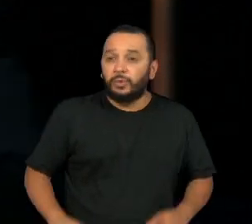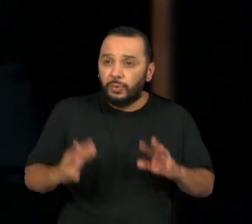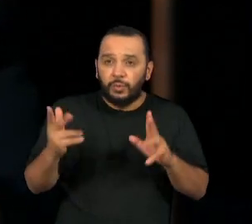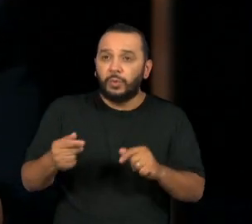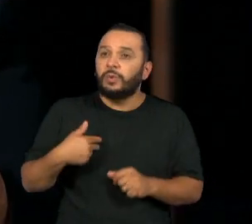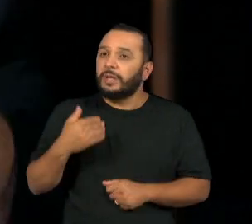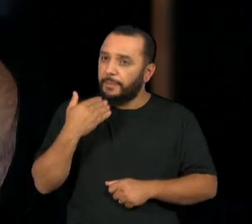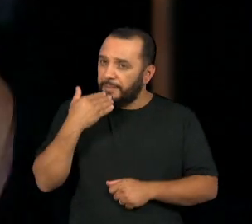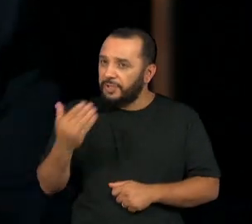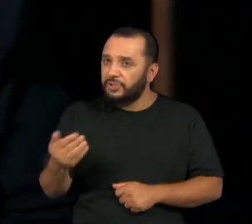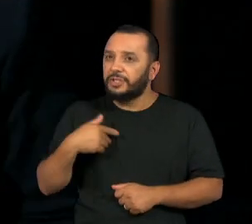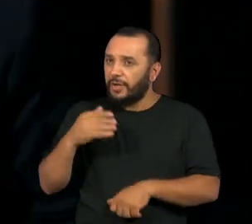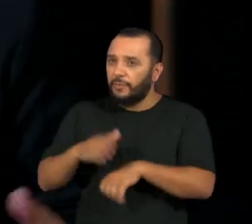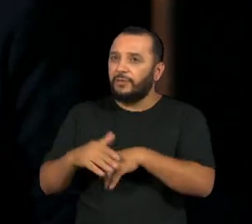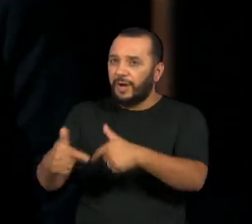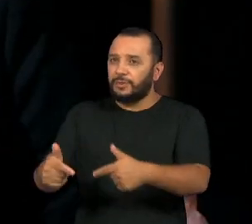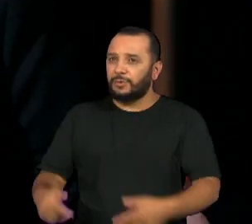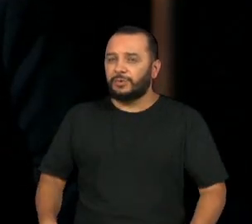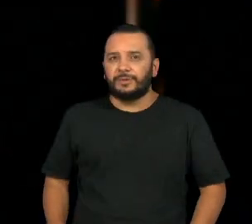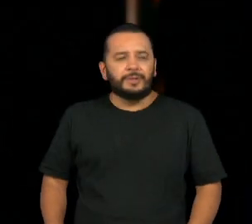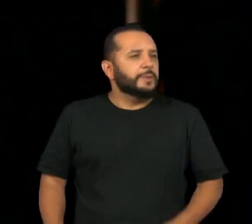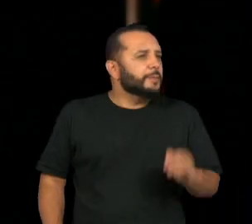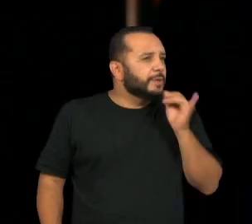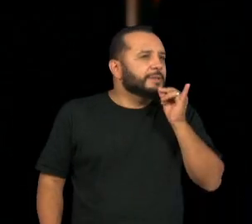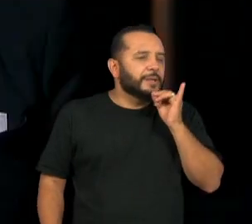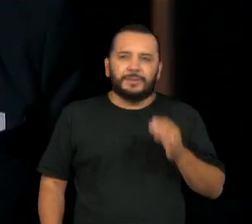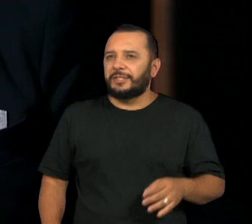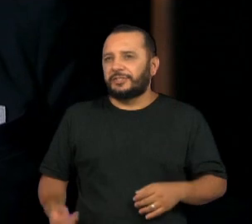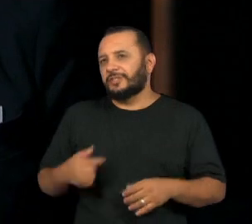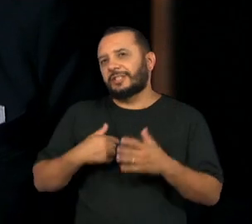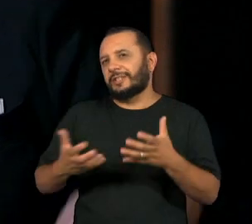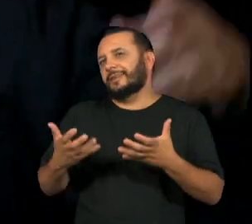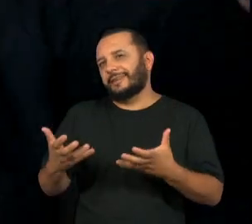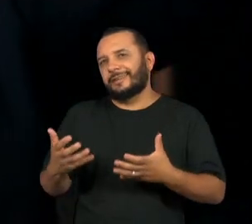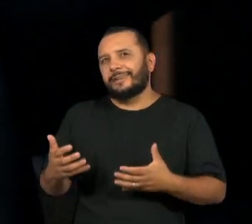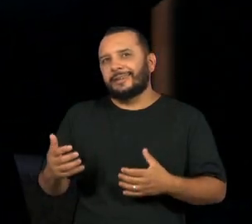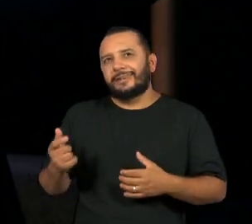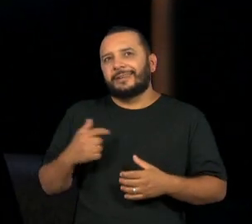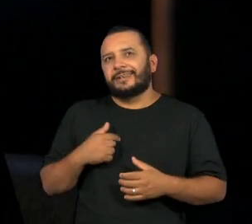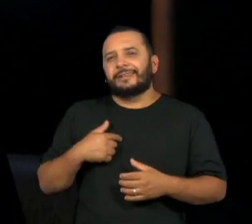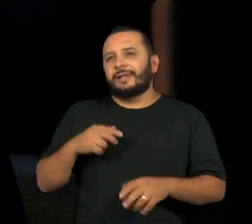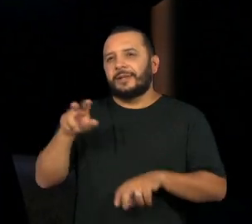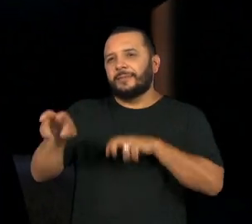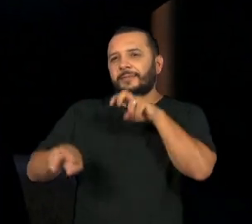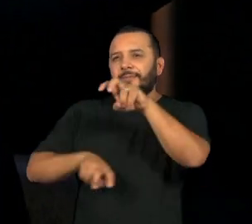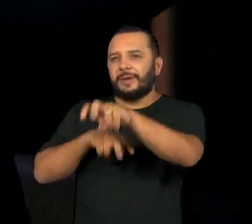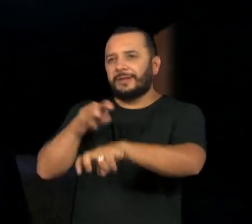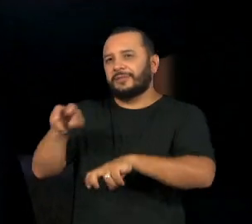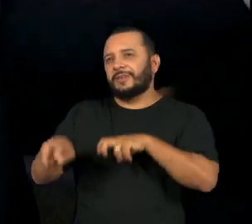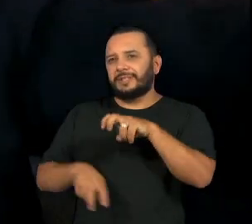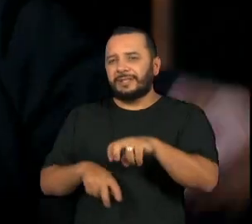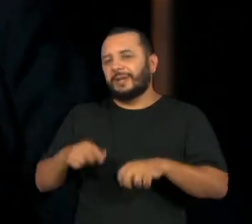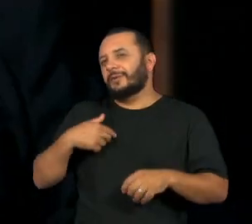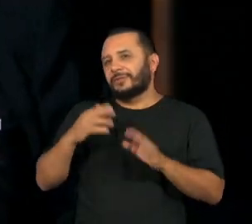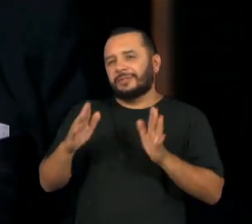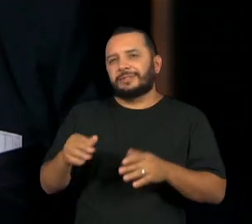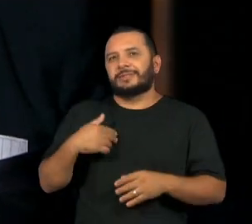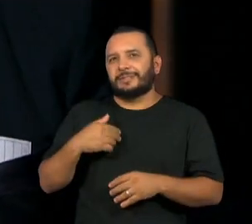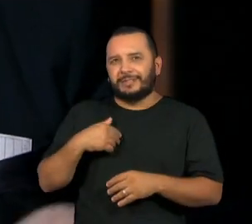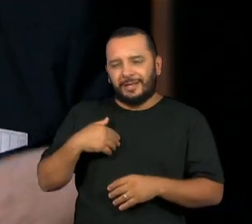Tudo que a gente pedia, ele fazia. Por exemplo? A gente queria ir no parque de diversão, no Santo Amaro,